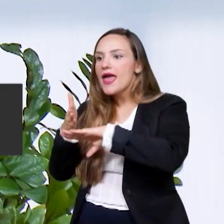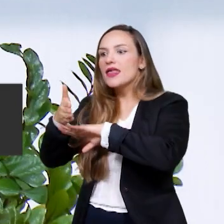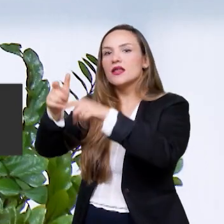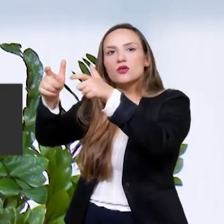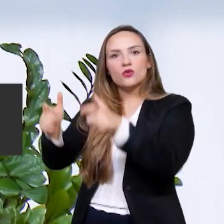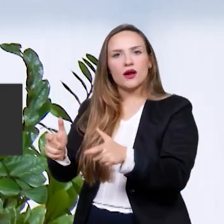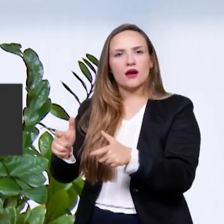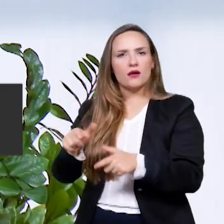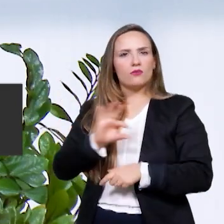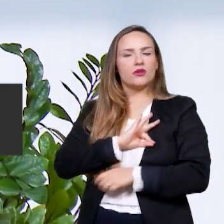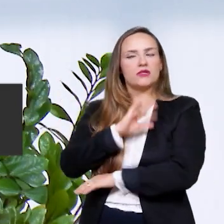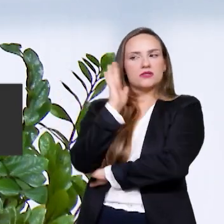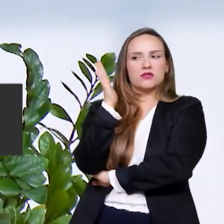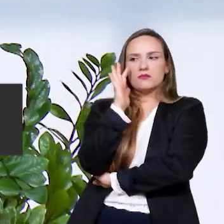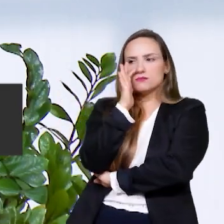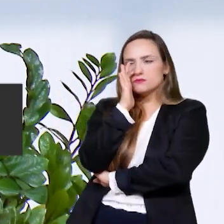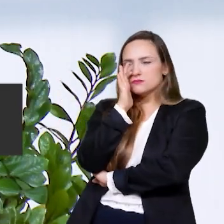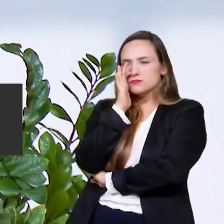isso mesmo.